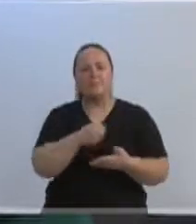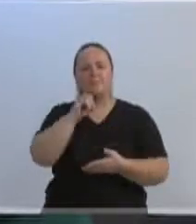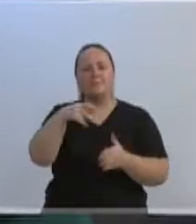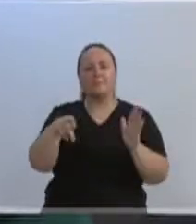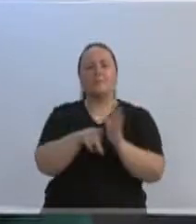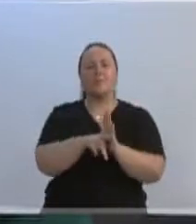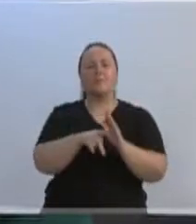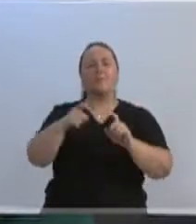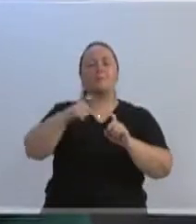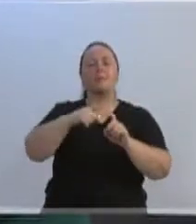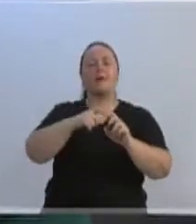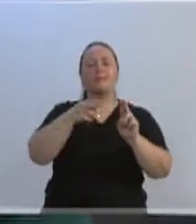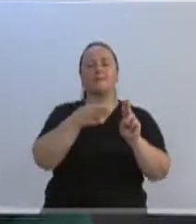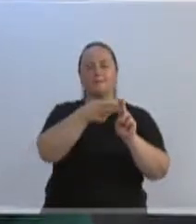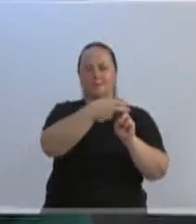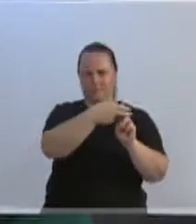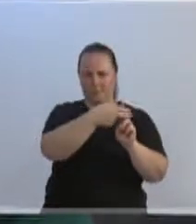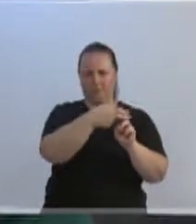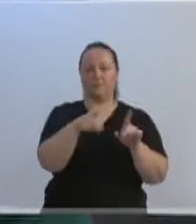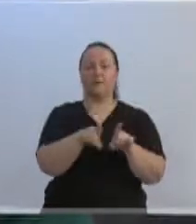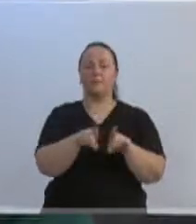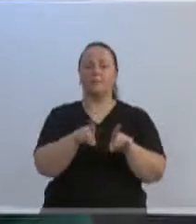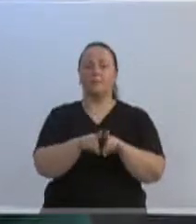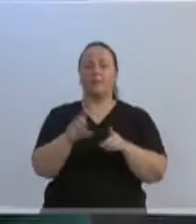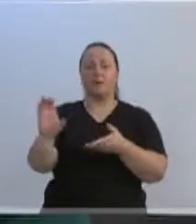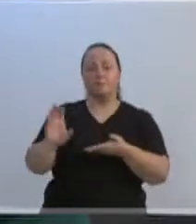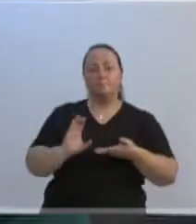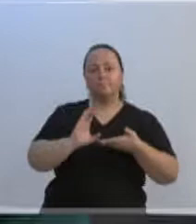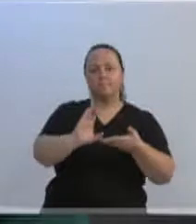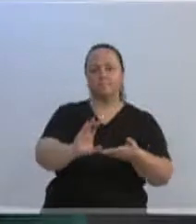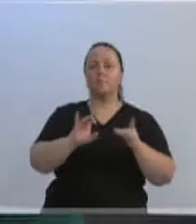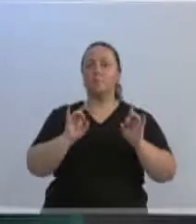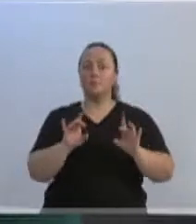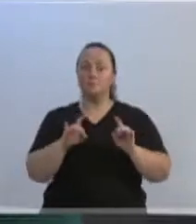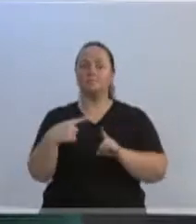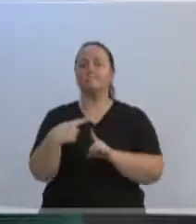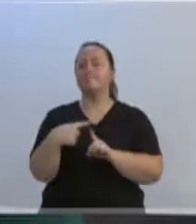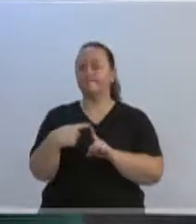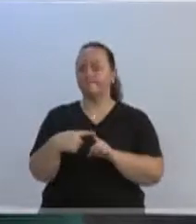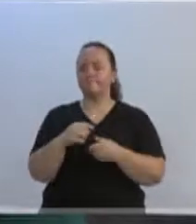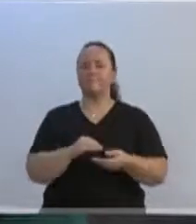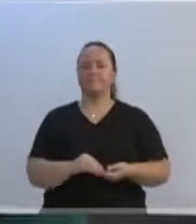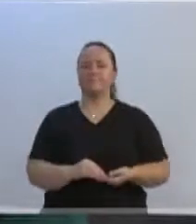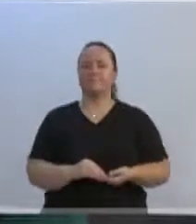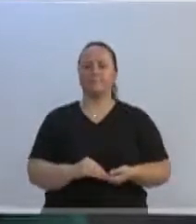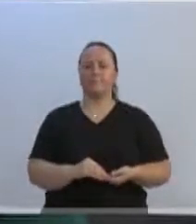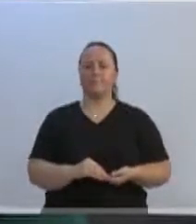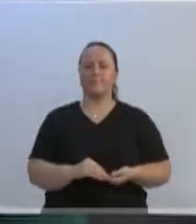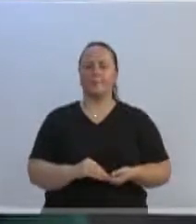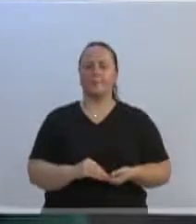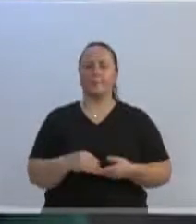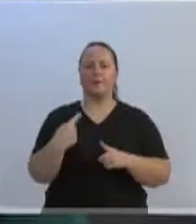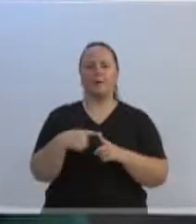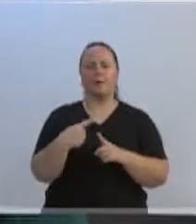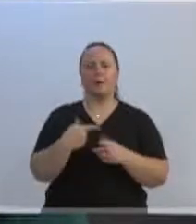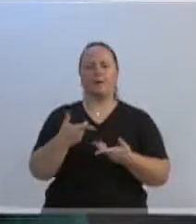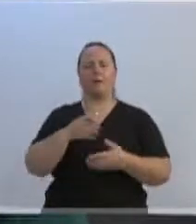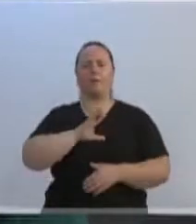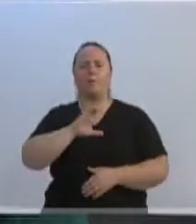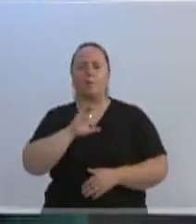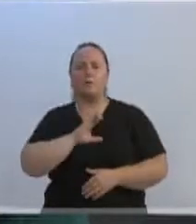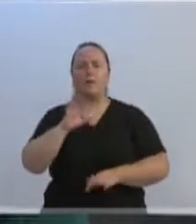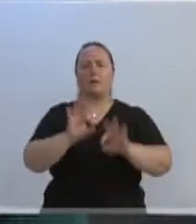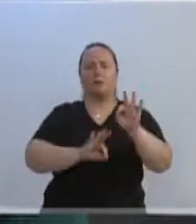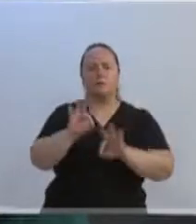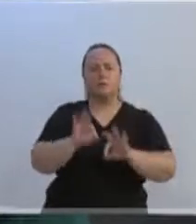único de saúde instituir gratificação especial por preceptoria e por coordenação do programa